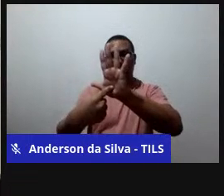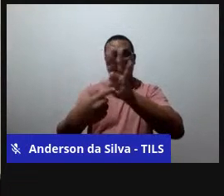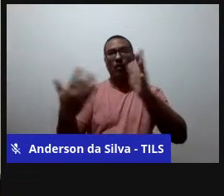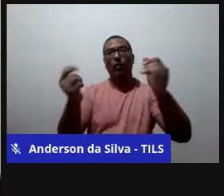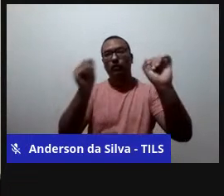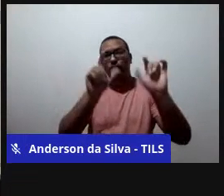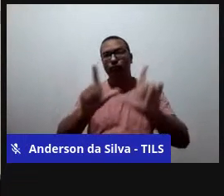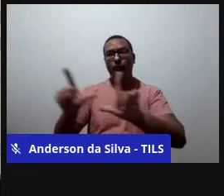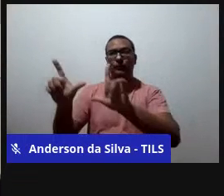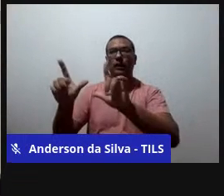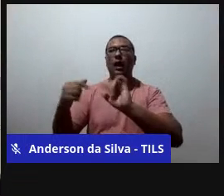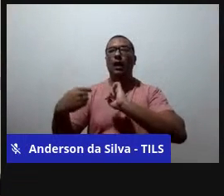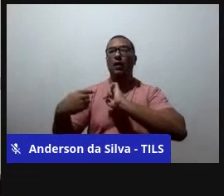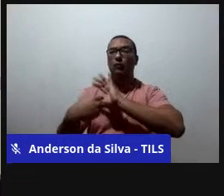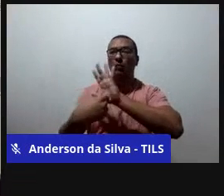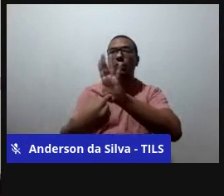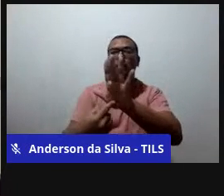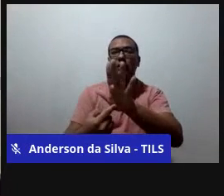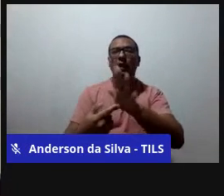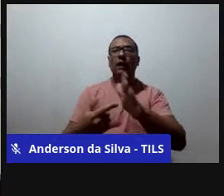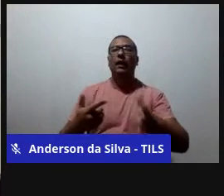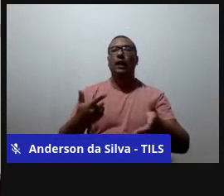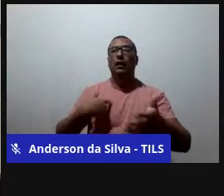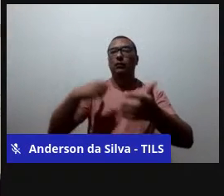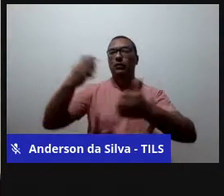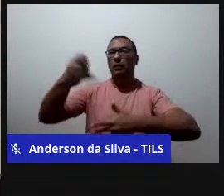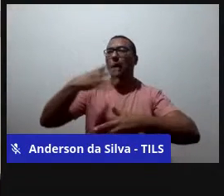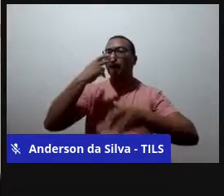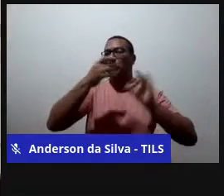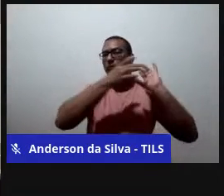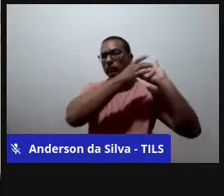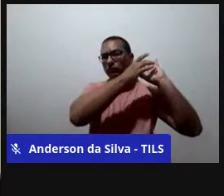eu pretendo fazer aqui uma contextualização.